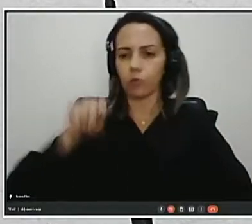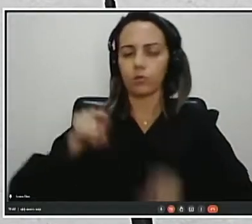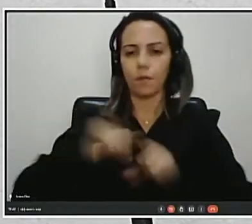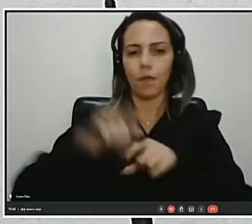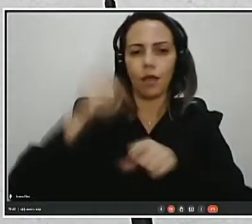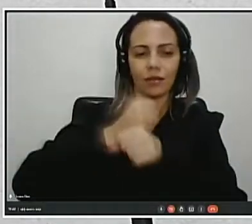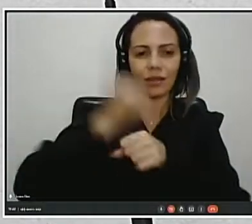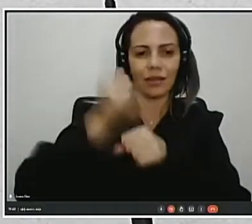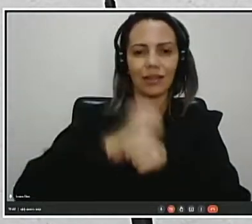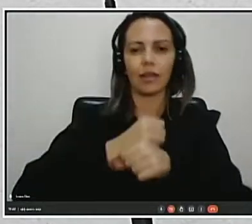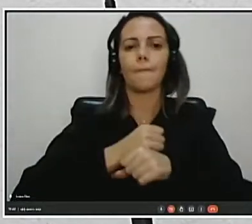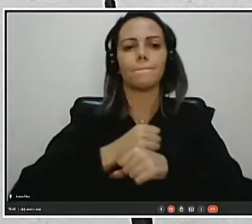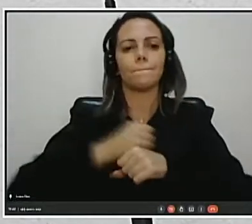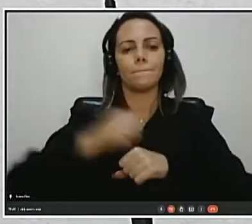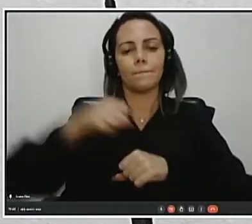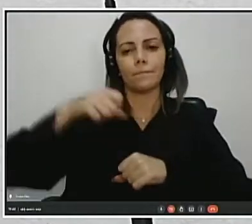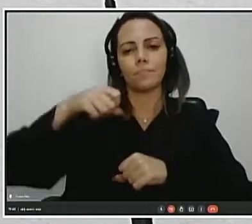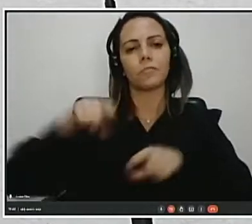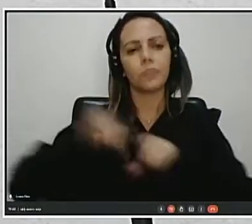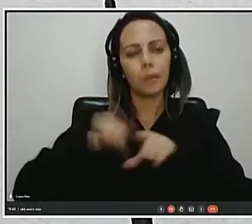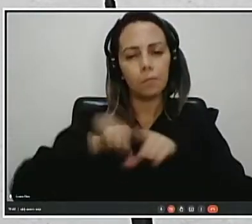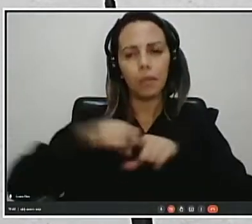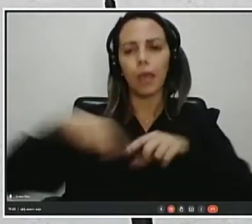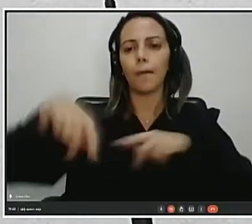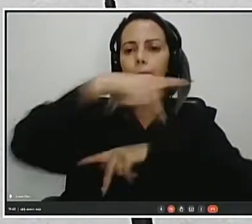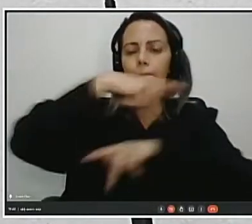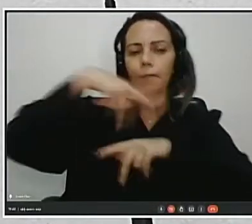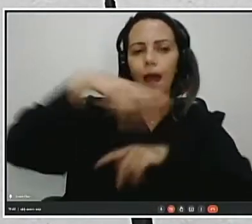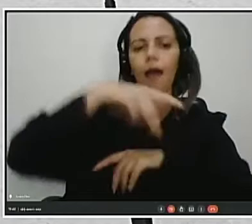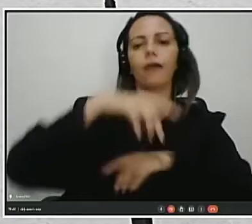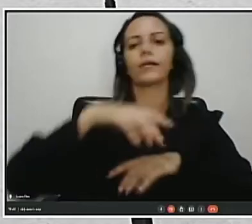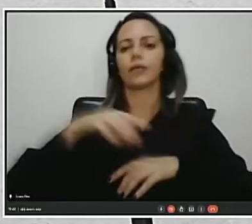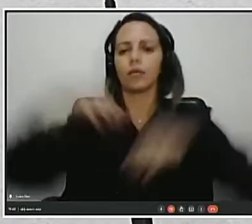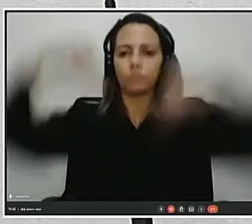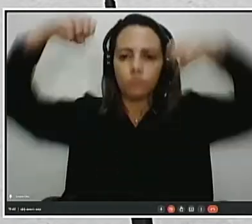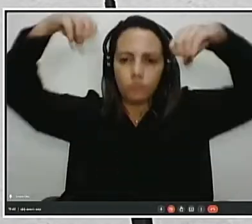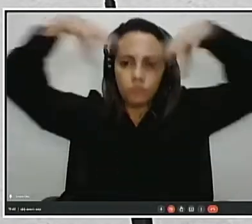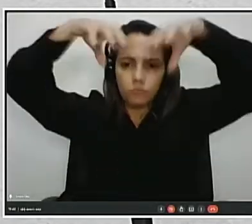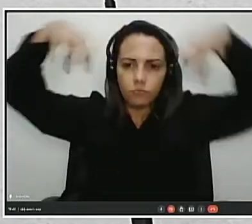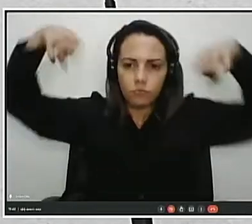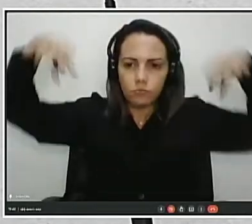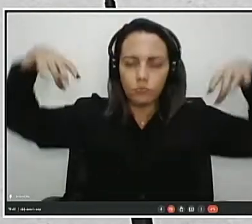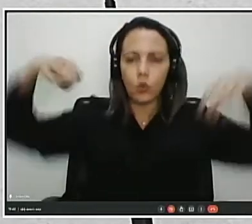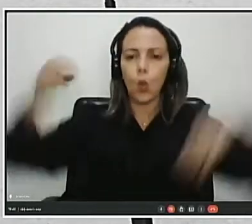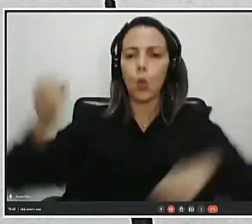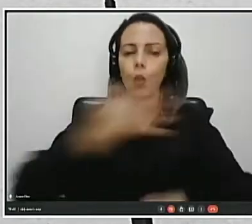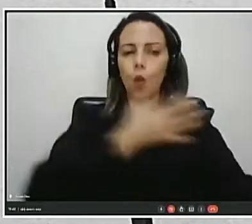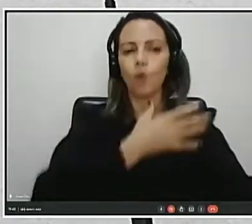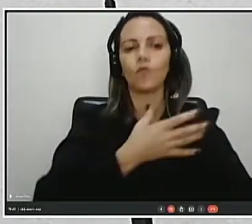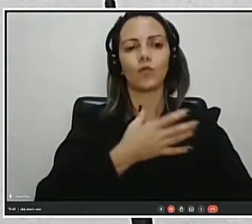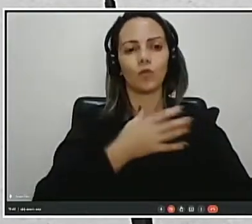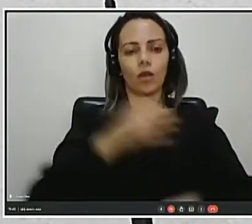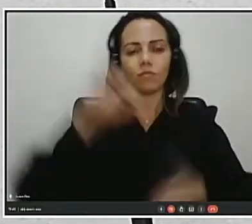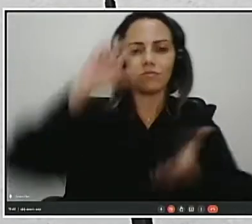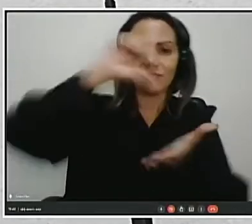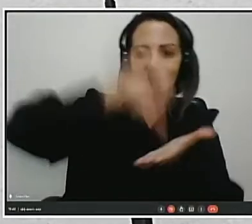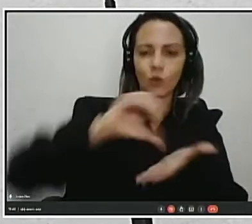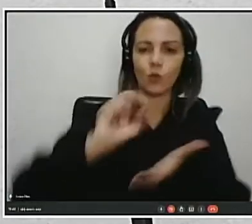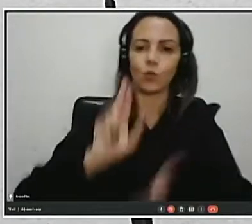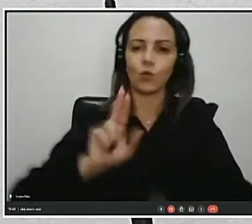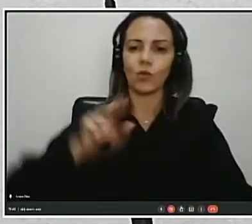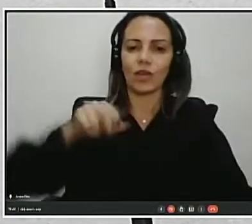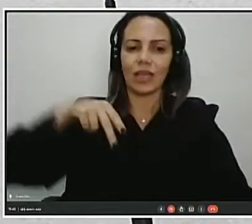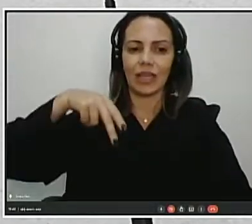pista de skate no parque, quadras de iluminação do portal, recurso para o novo campus da Unespar. Fora as obras, o que